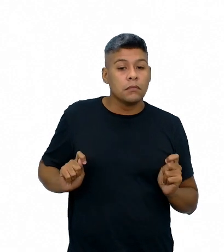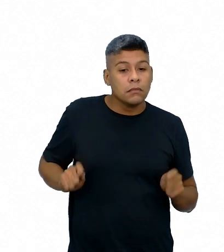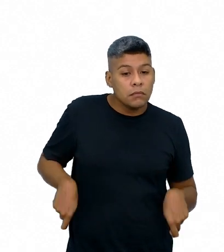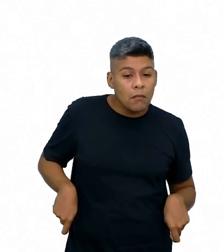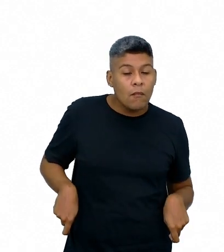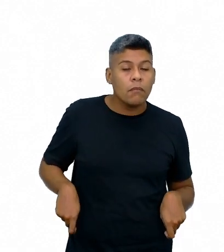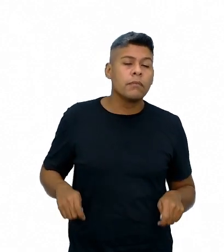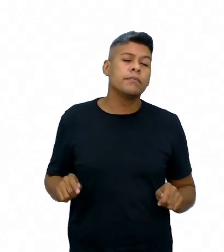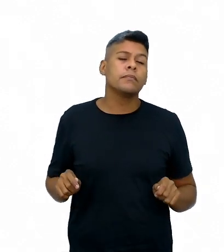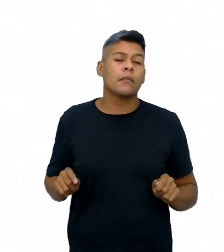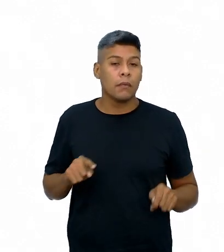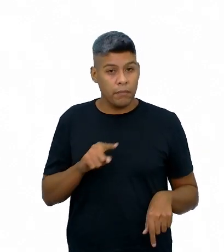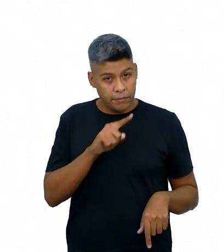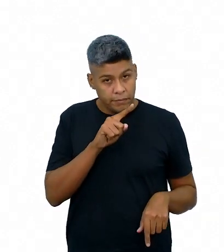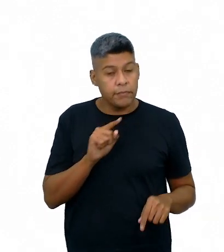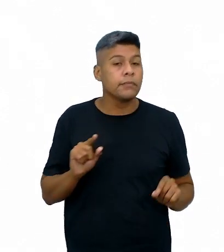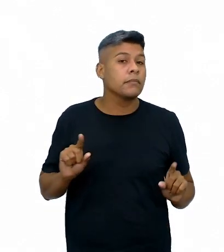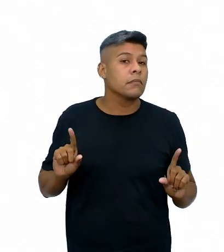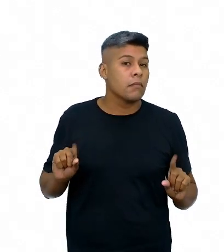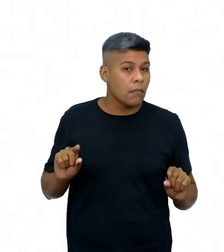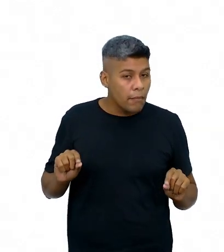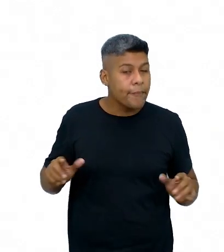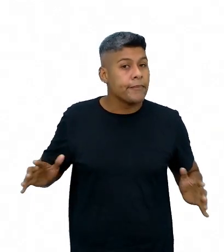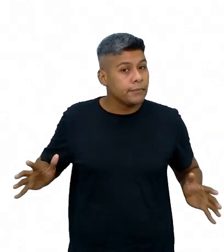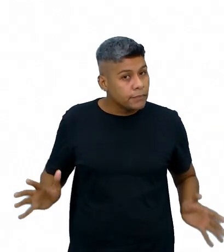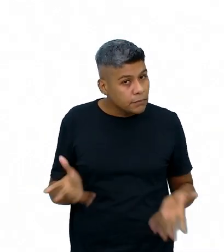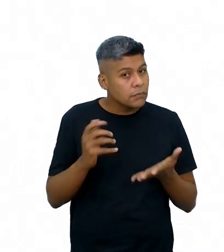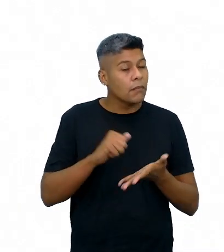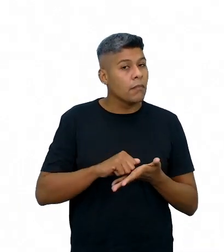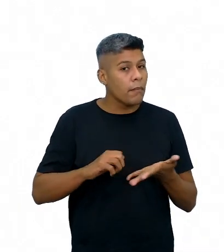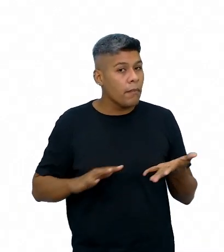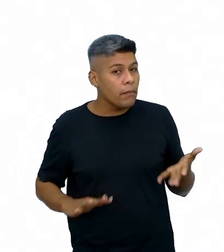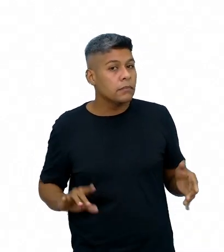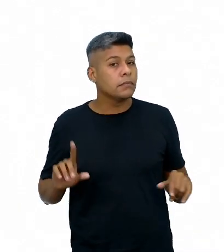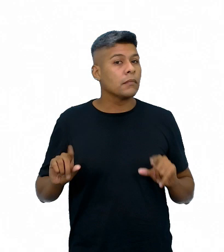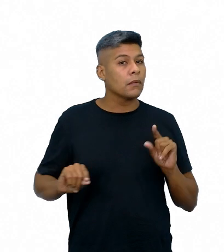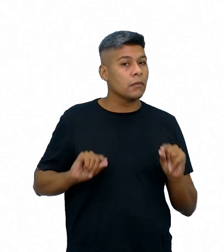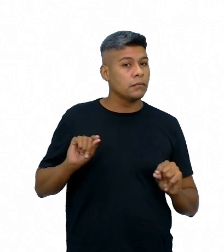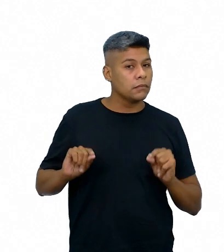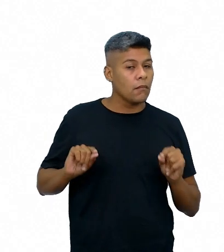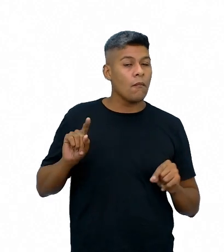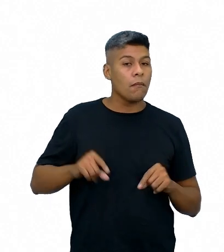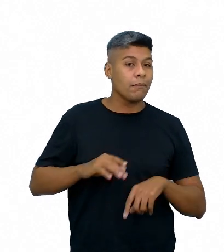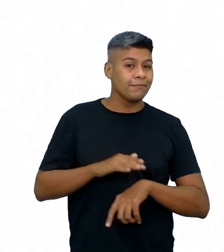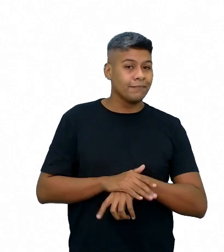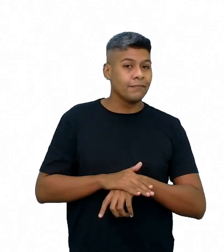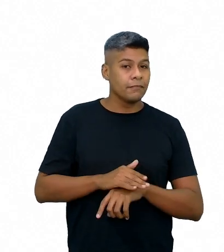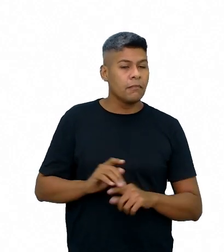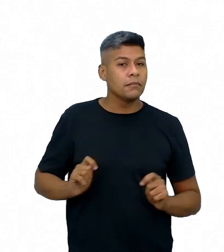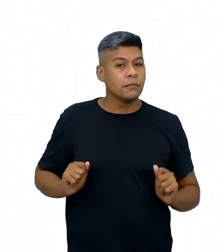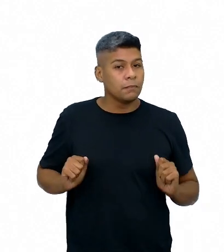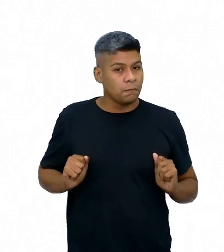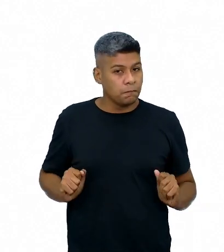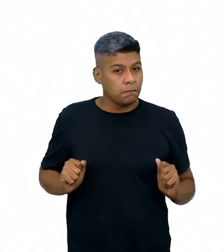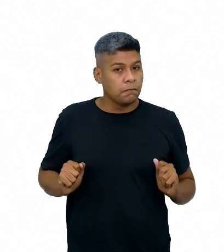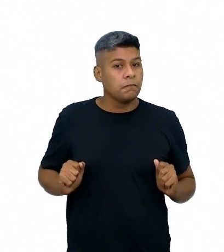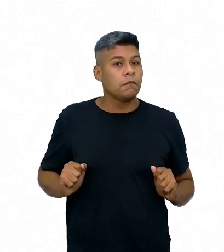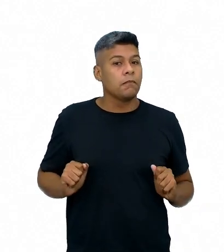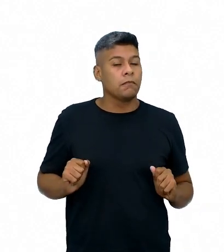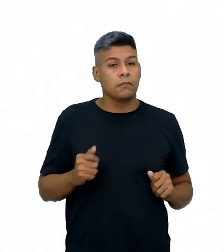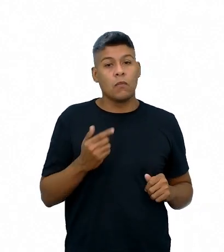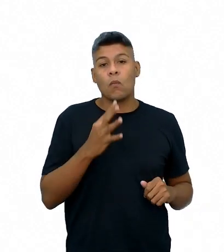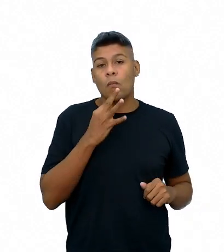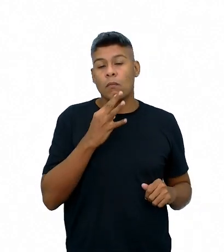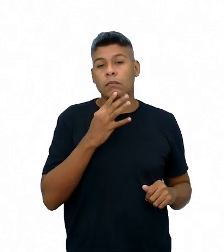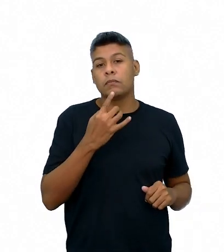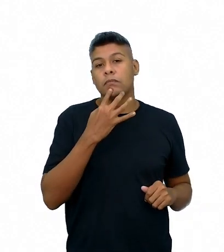competências para que eles executem essa tarefa, que eles sejam cada vez mais competentes naquilo que se refere à